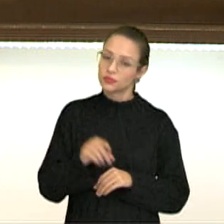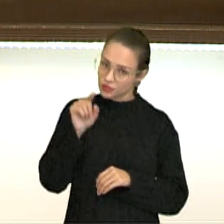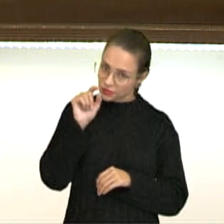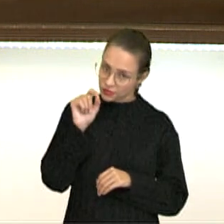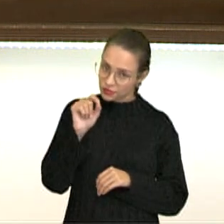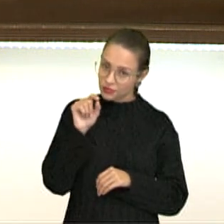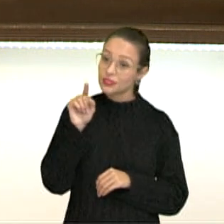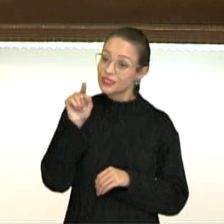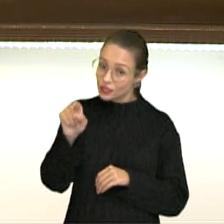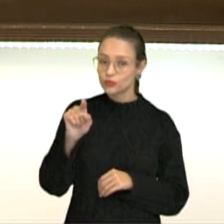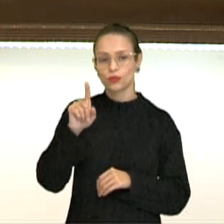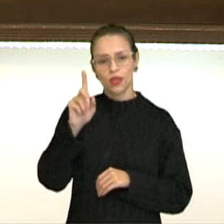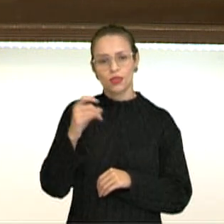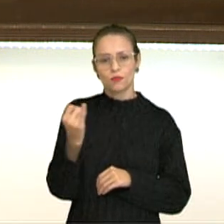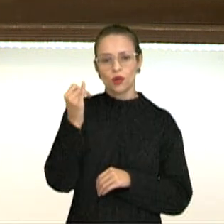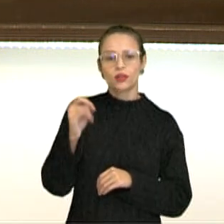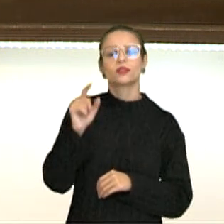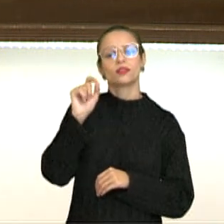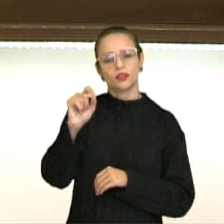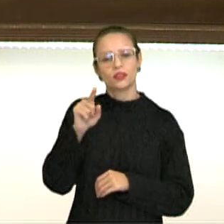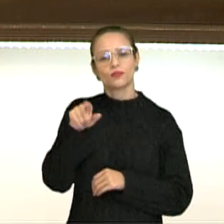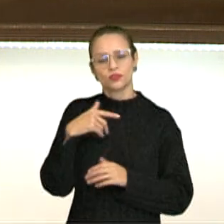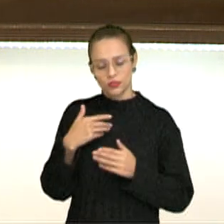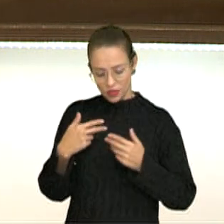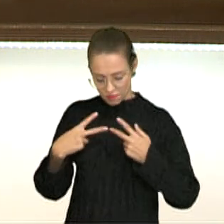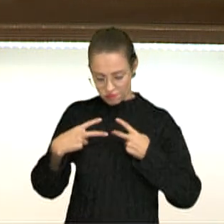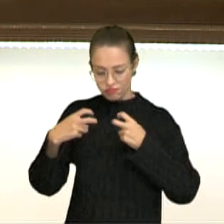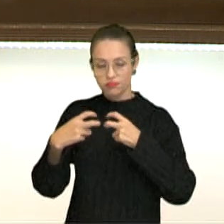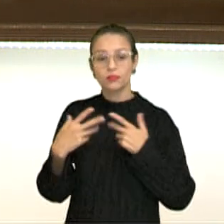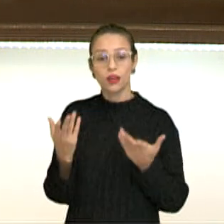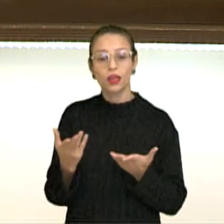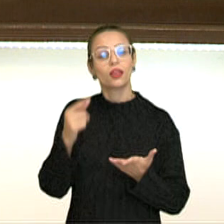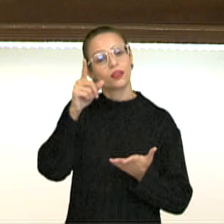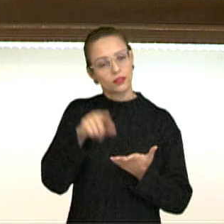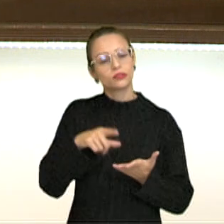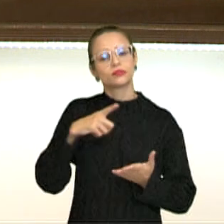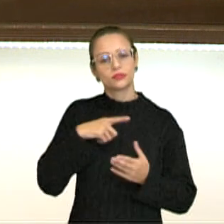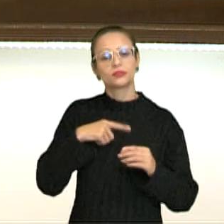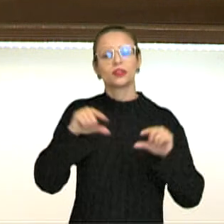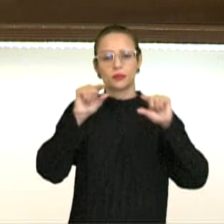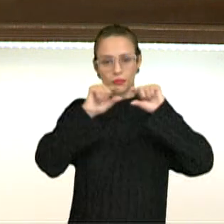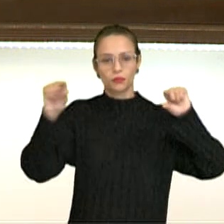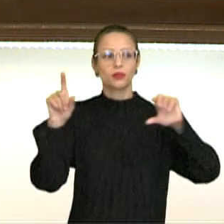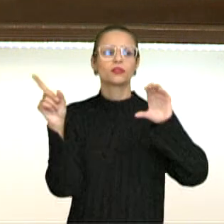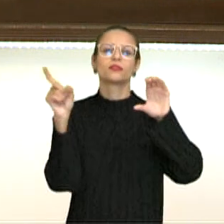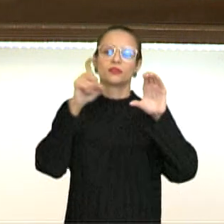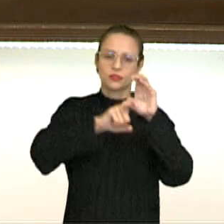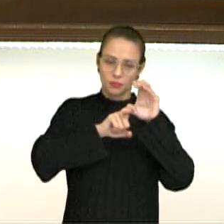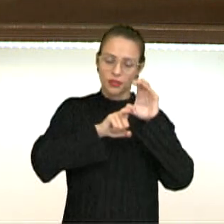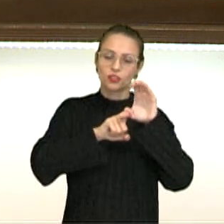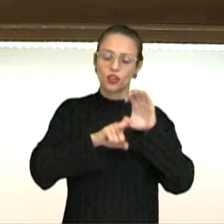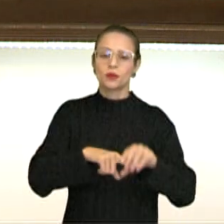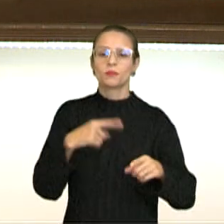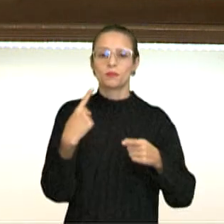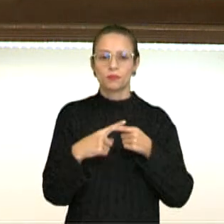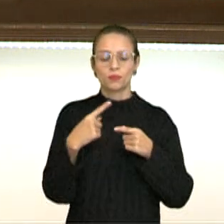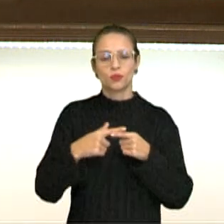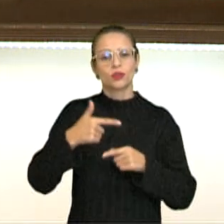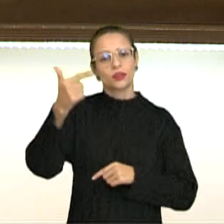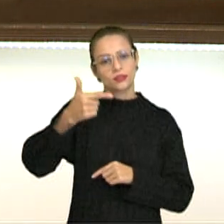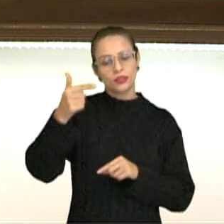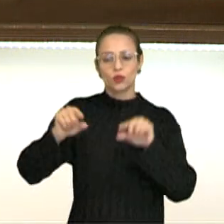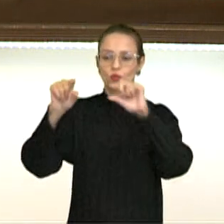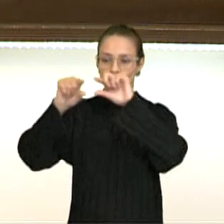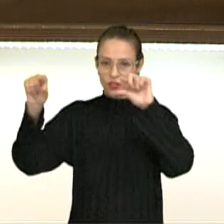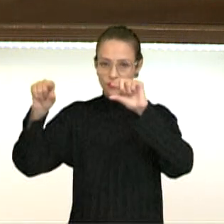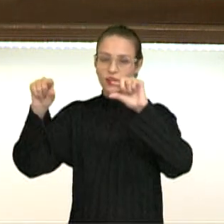importante isso. É importante que você estude. Nesse caso, temos então um processo de subordinação, porque a segunda oração